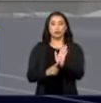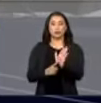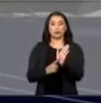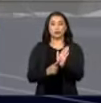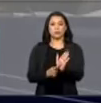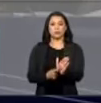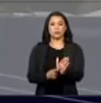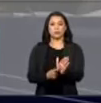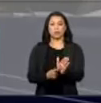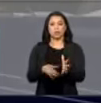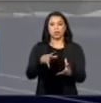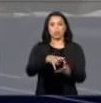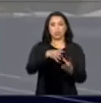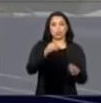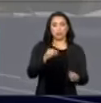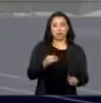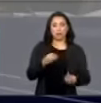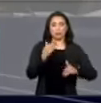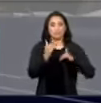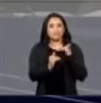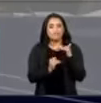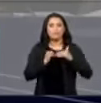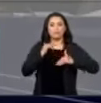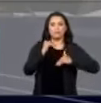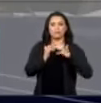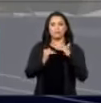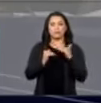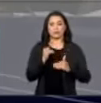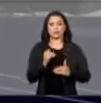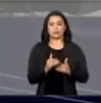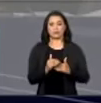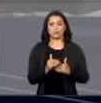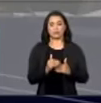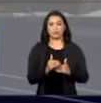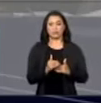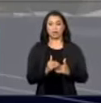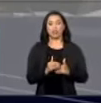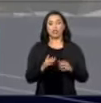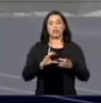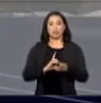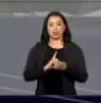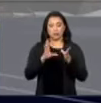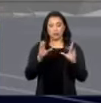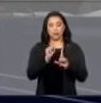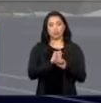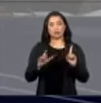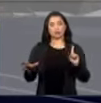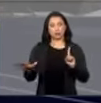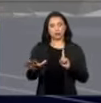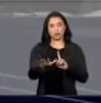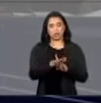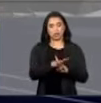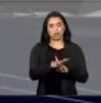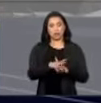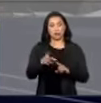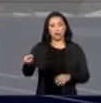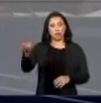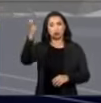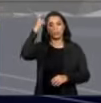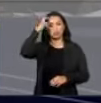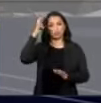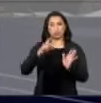e constrói seus caminhos. Mais democrática é a sociedade na qual a cultura expressa livremente